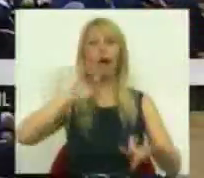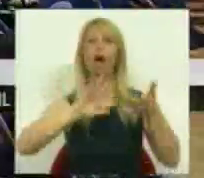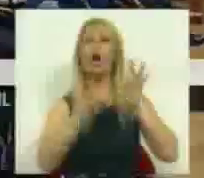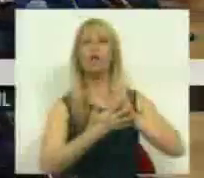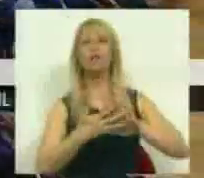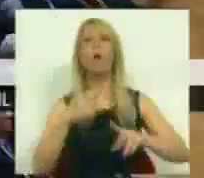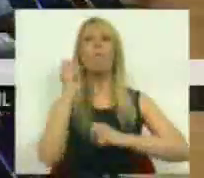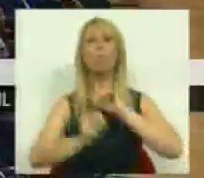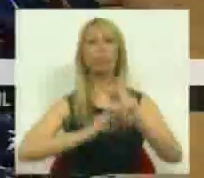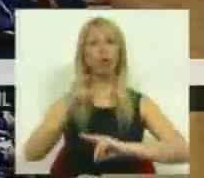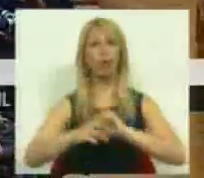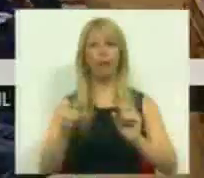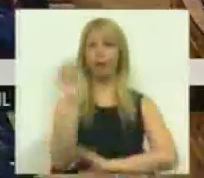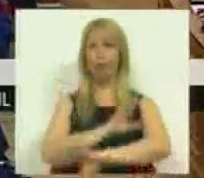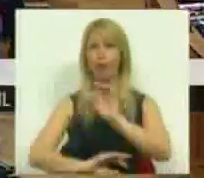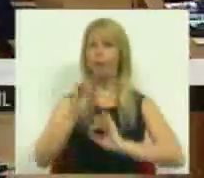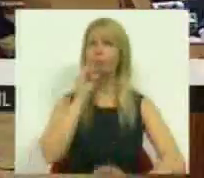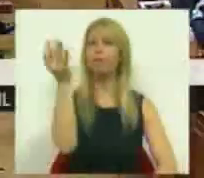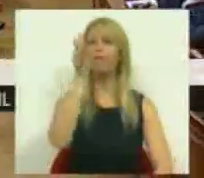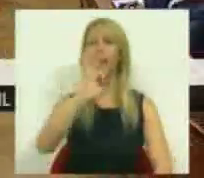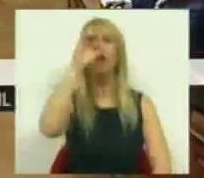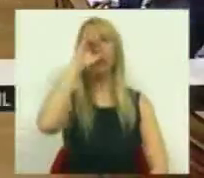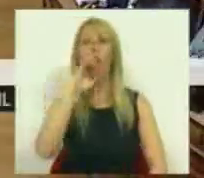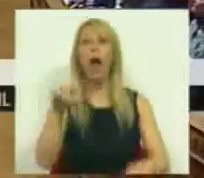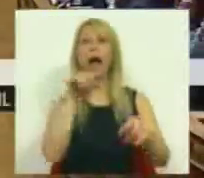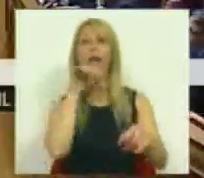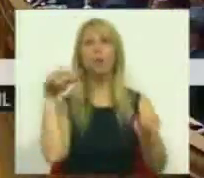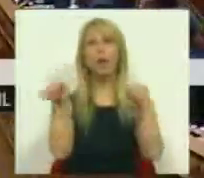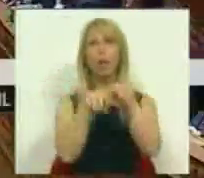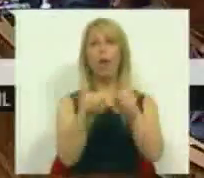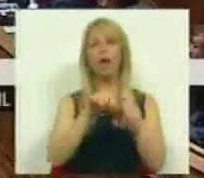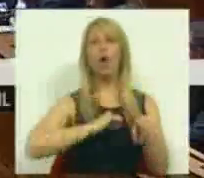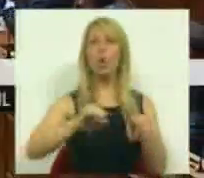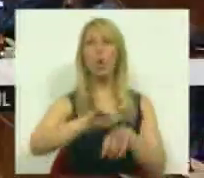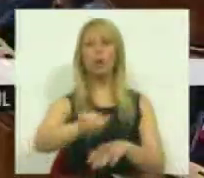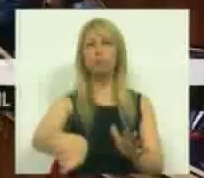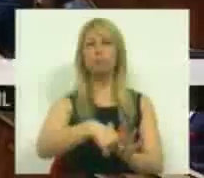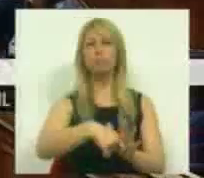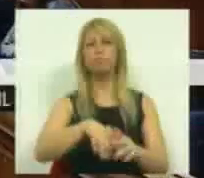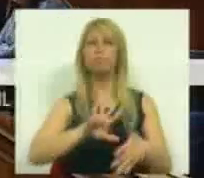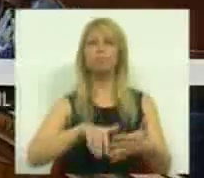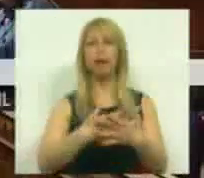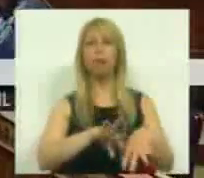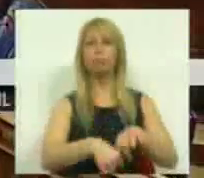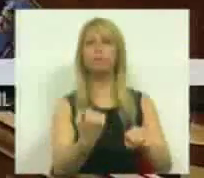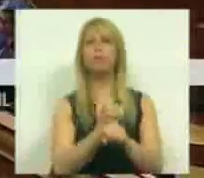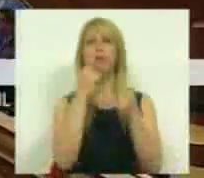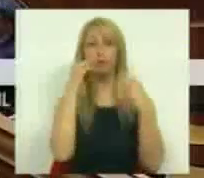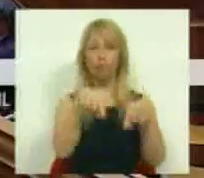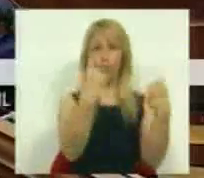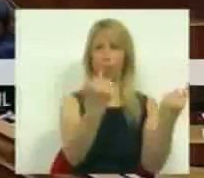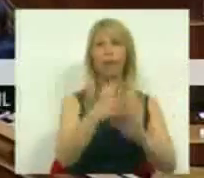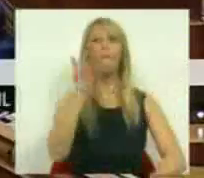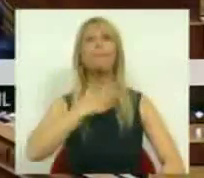Europa, a francesa. Recordemos, o azul da igualdade contra a chantagem do desmantelamento dos serviços públicos,